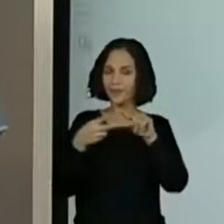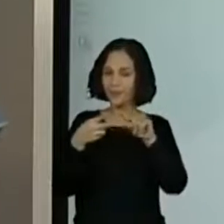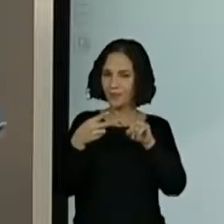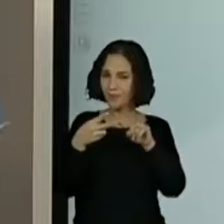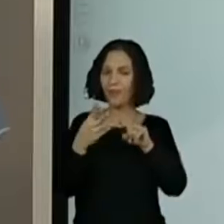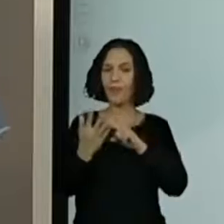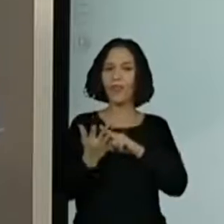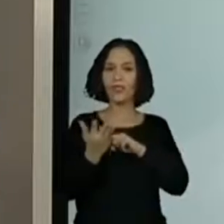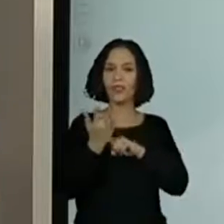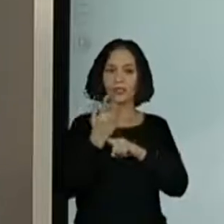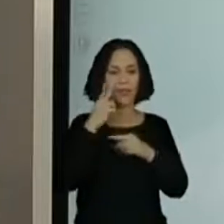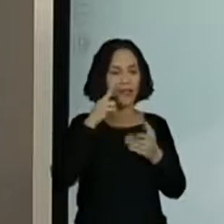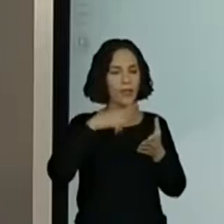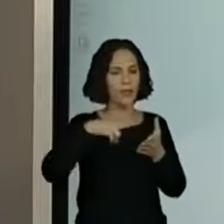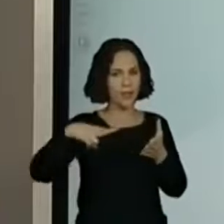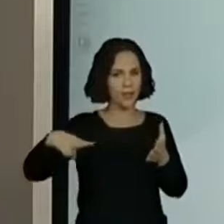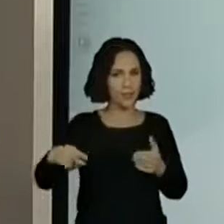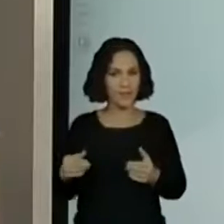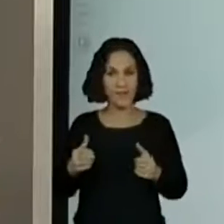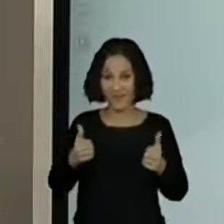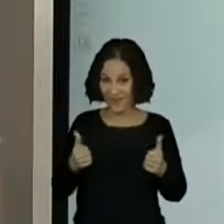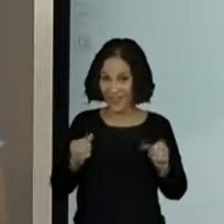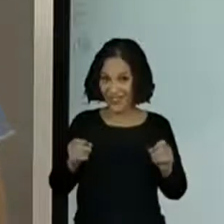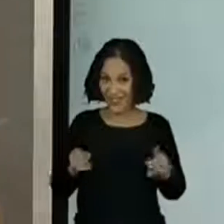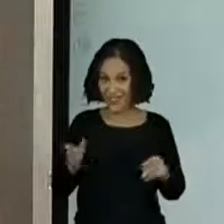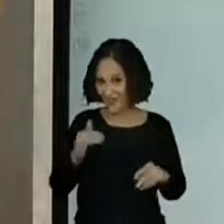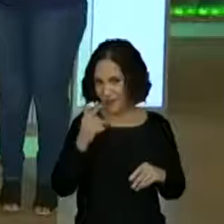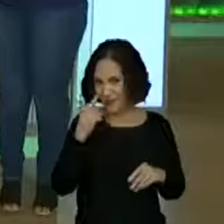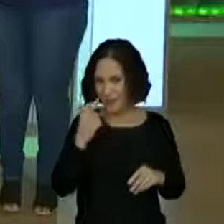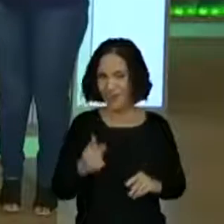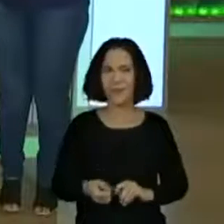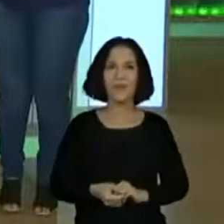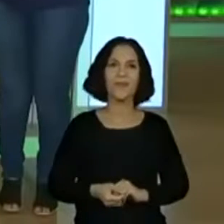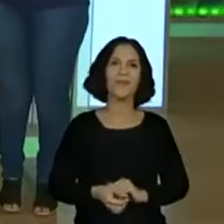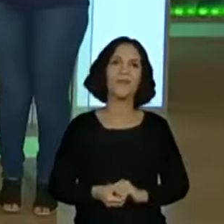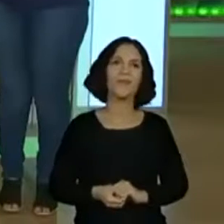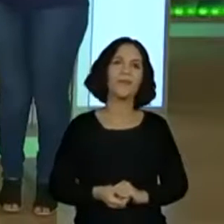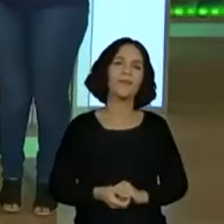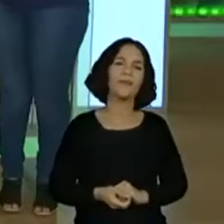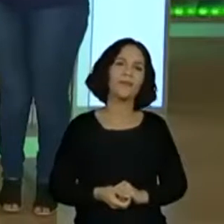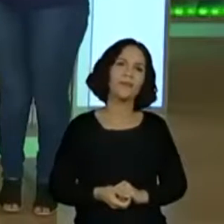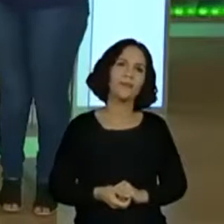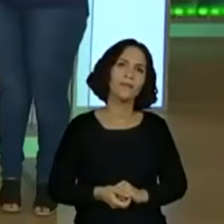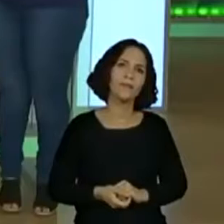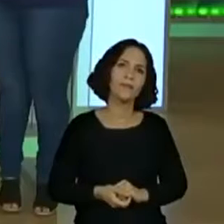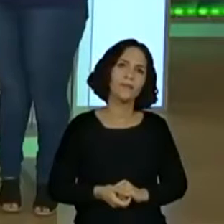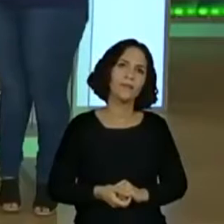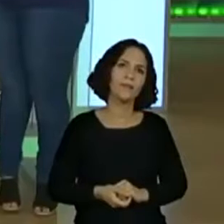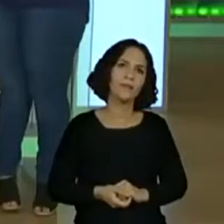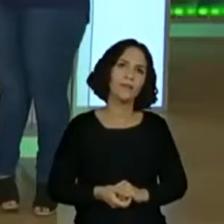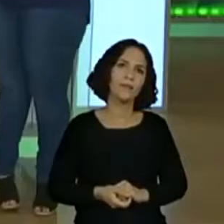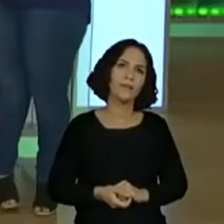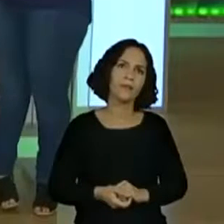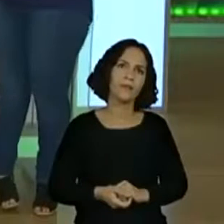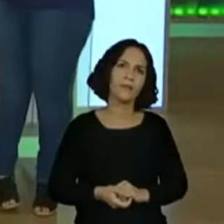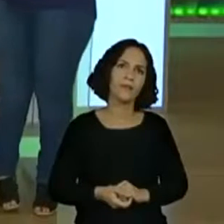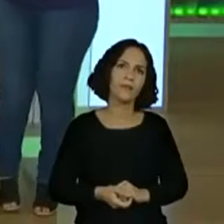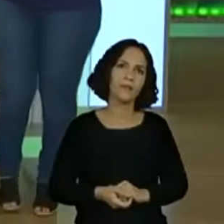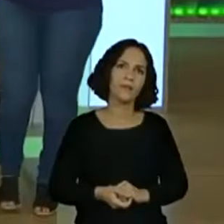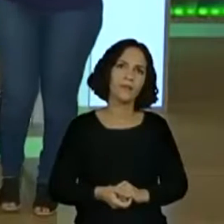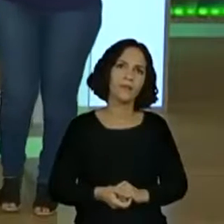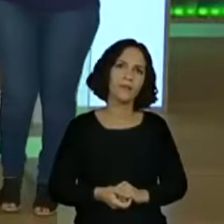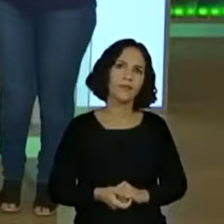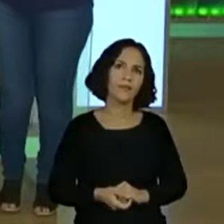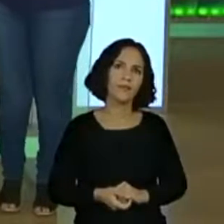ajudar a gente a ler a próxima tirinha. Tudo bem? Vamos lá? Vamos. Opa, peraí, acho que foi para o seu lado. Não, está aqui